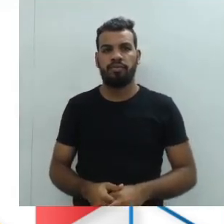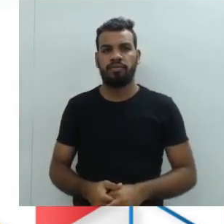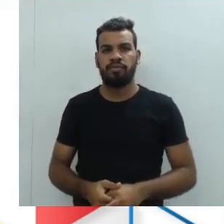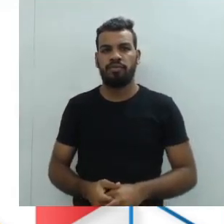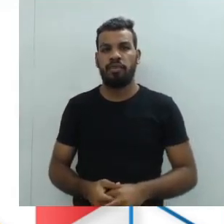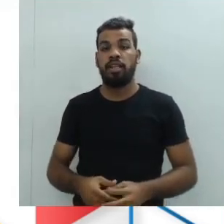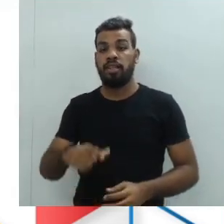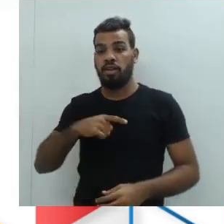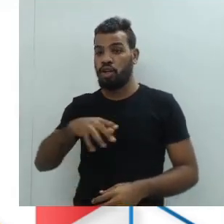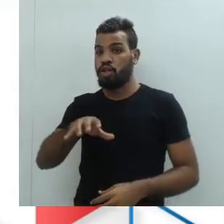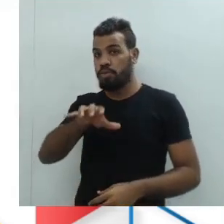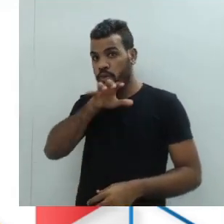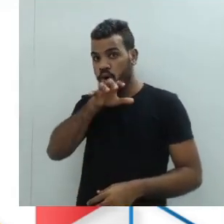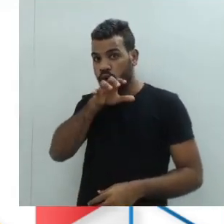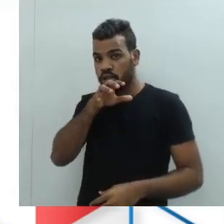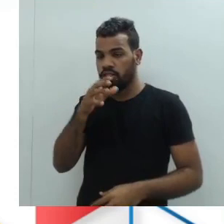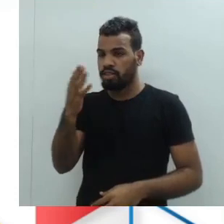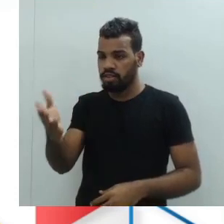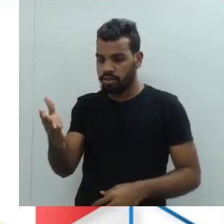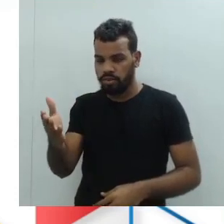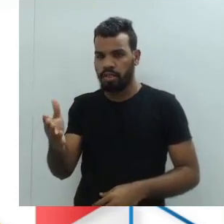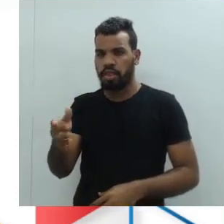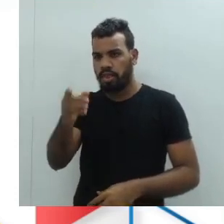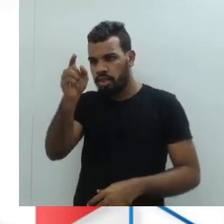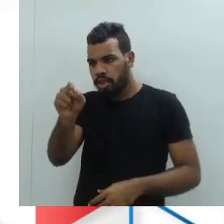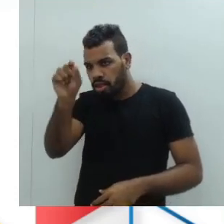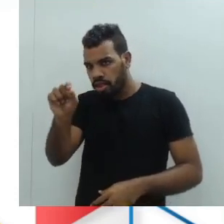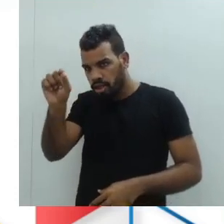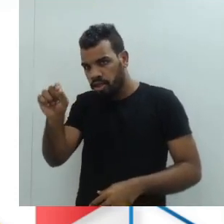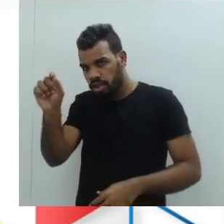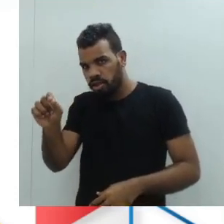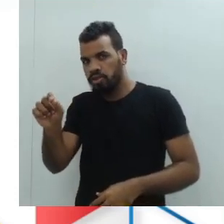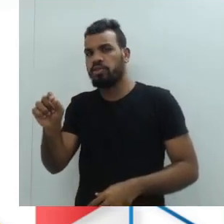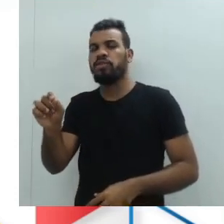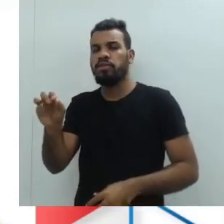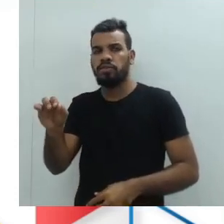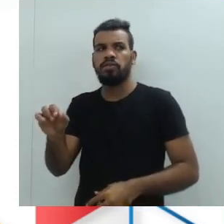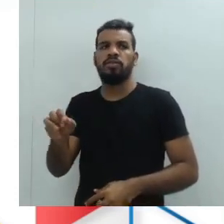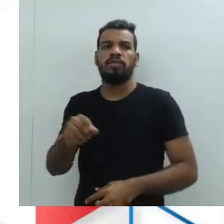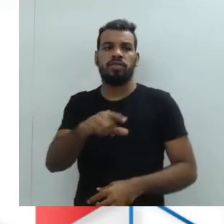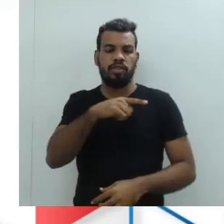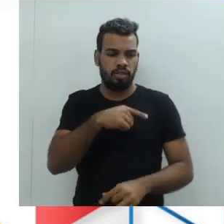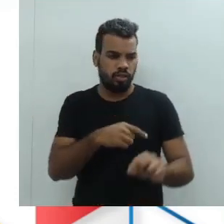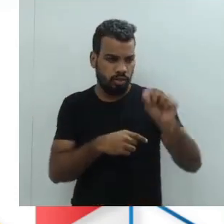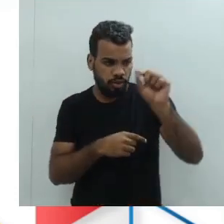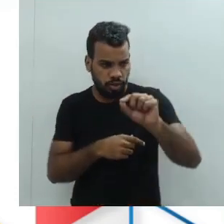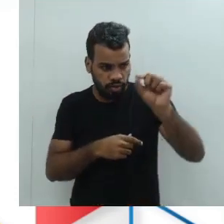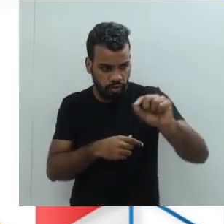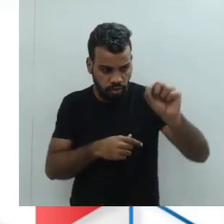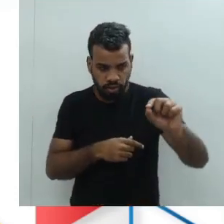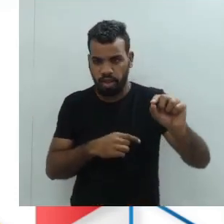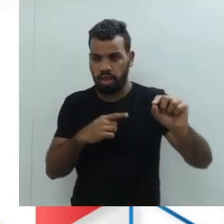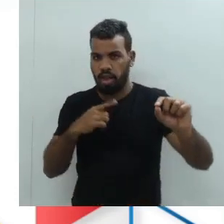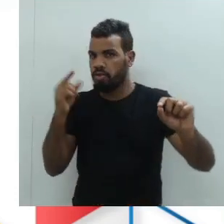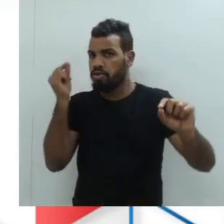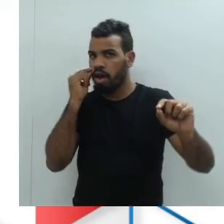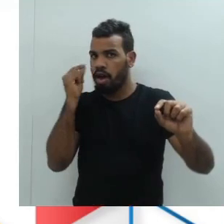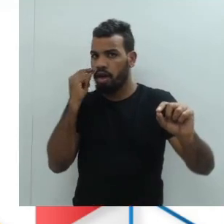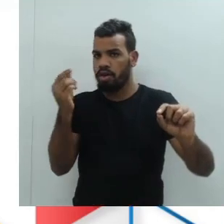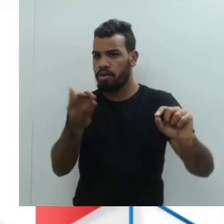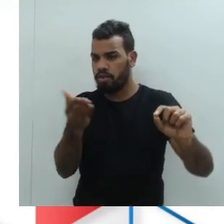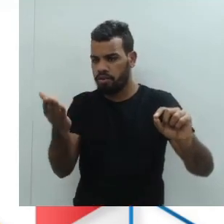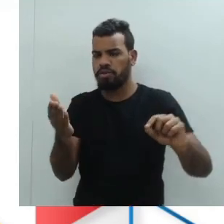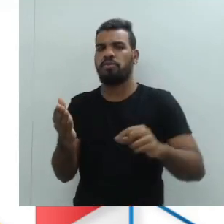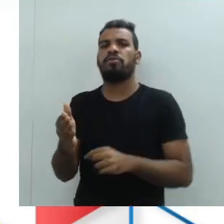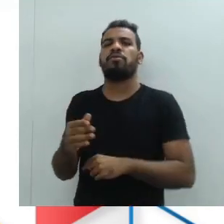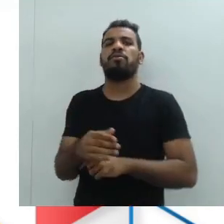da tela, né? Tem 3 tracinhos e mais na frente mais 3 tracinhos. Aí você tem abaixo o Náutico, que são 6